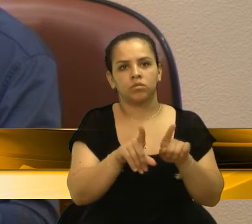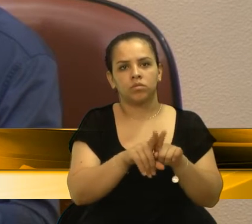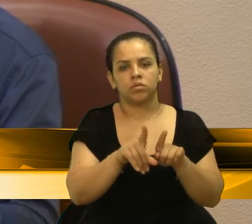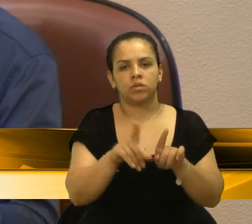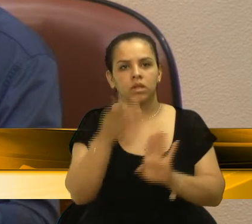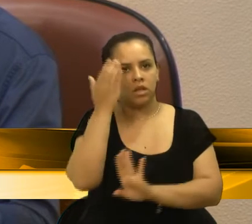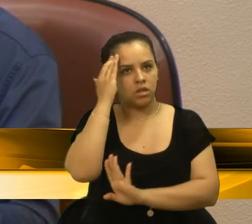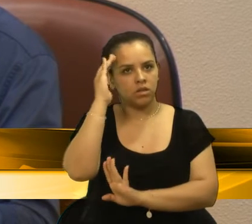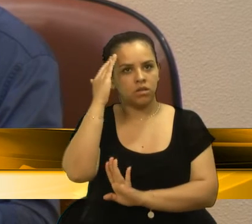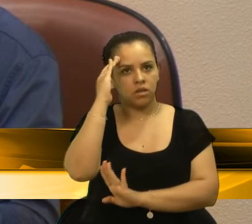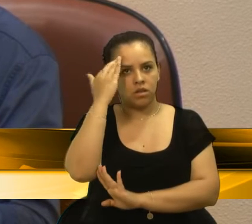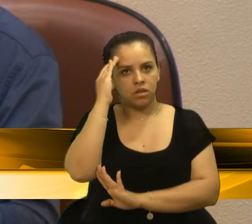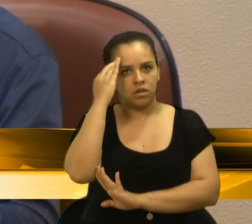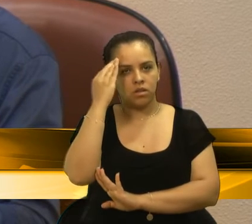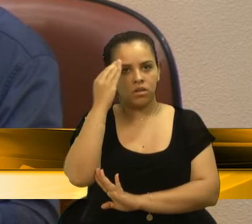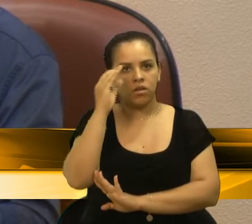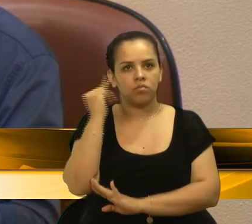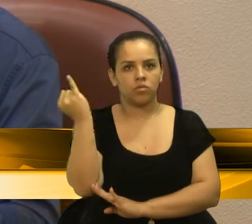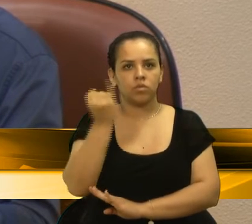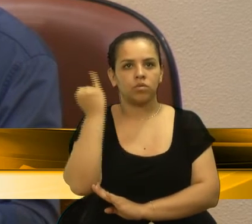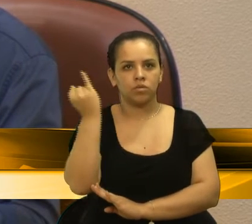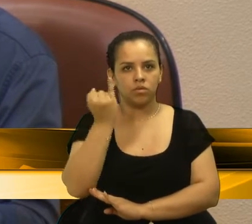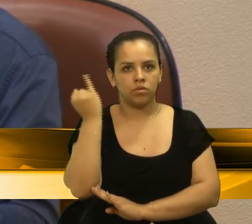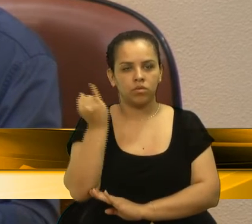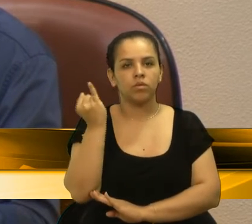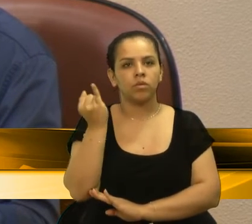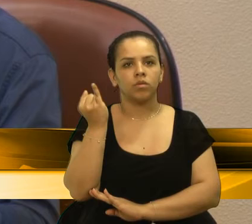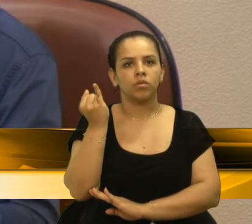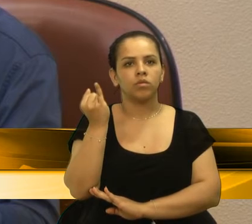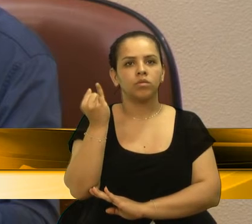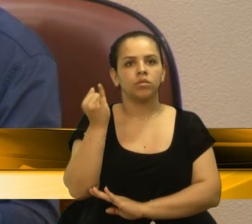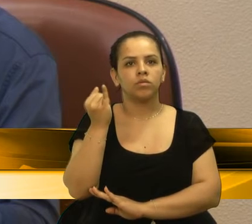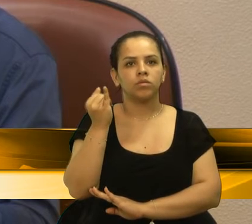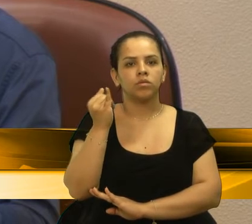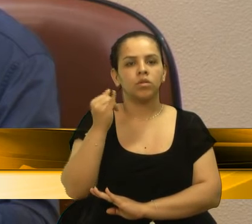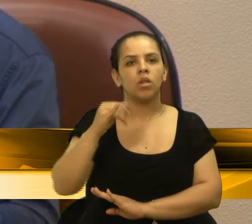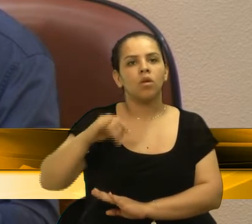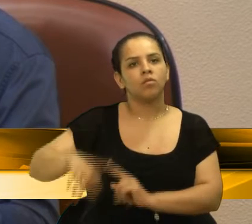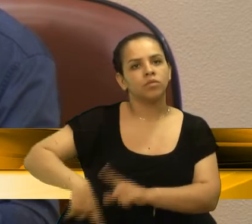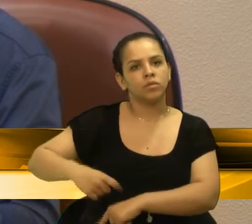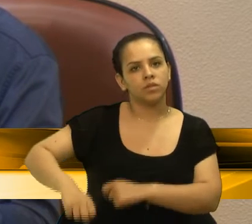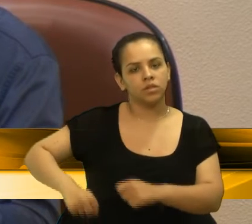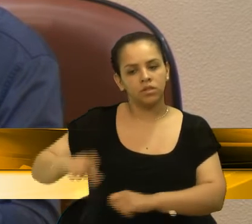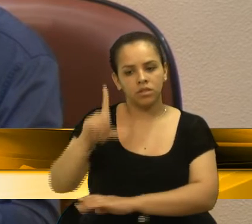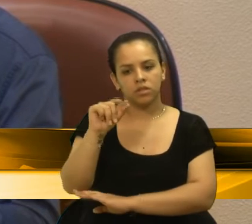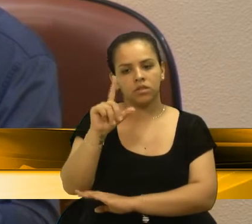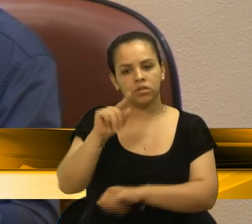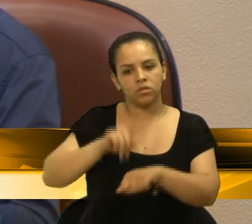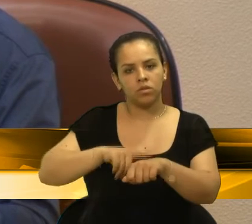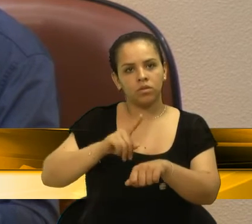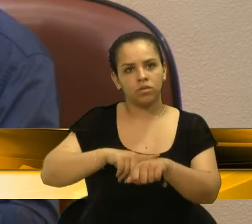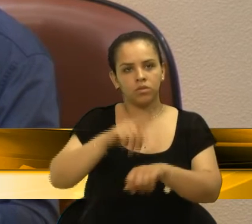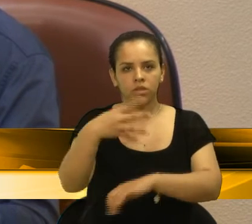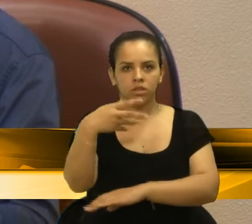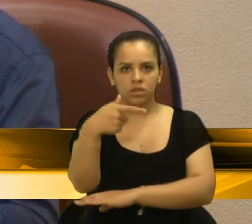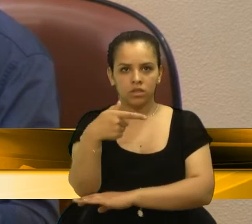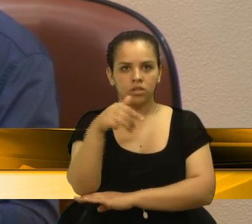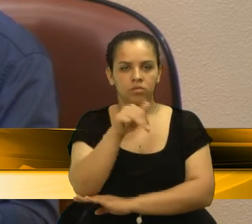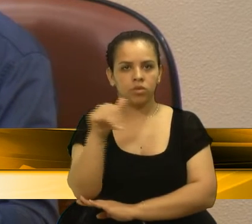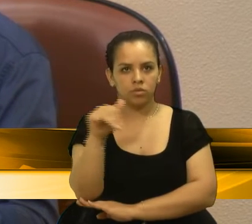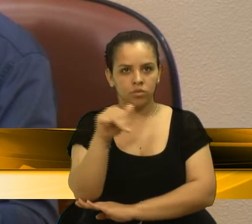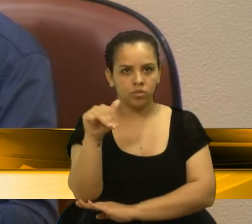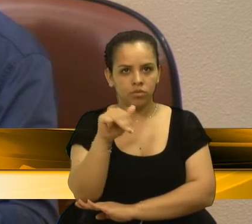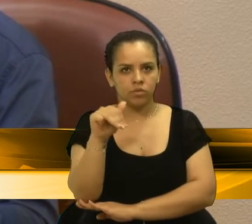entender necessário. Encerrado a oitiva do Frei Nilmar Carlos Gatto, ministro provincial dos Freis Capuchinhos, às 10 horas e 47 minutos e nada mais havendo a